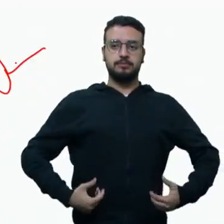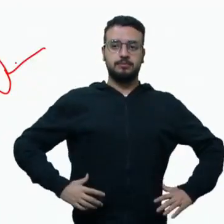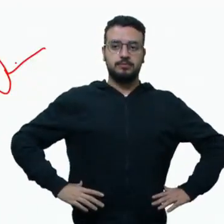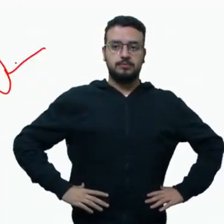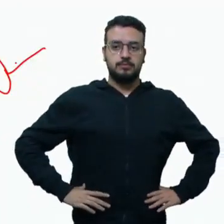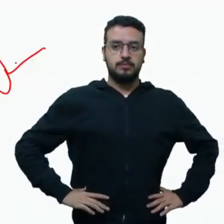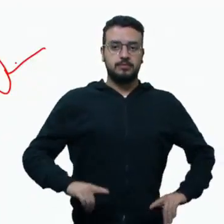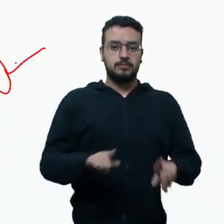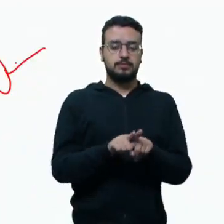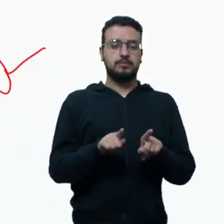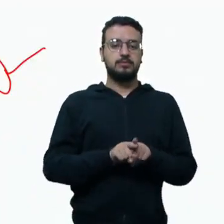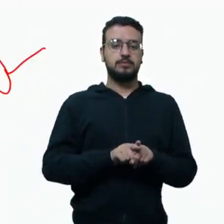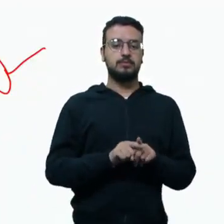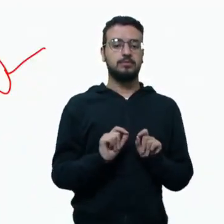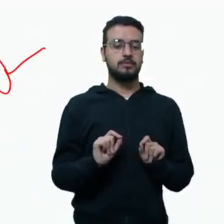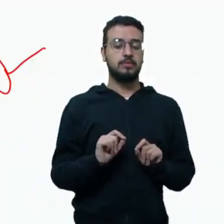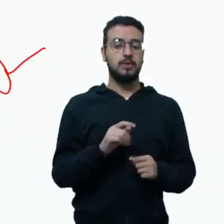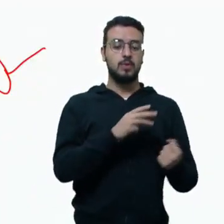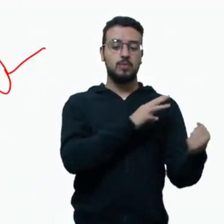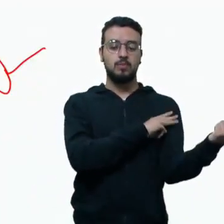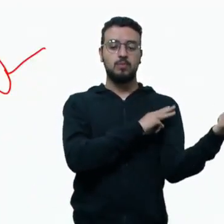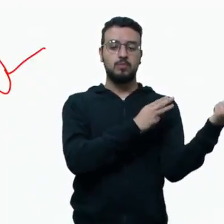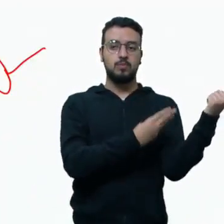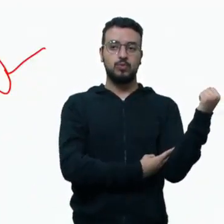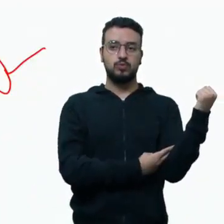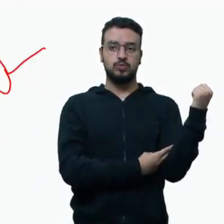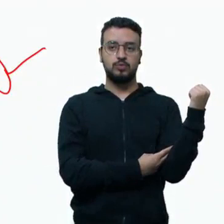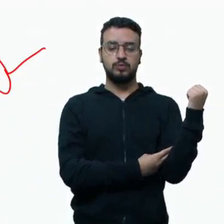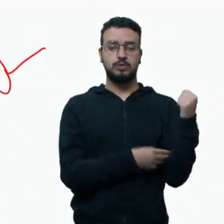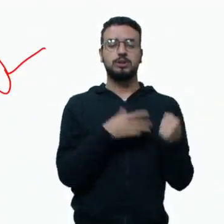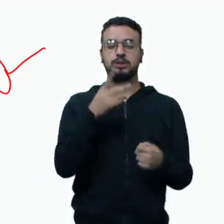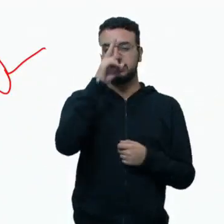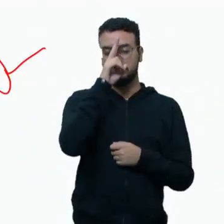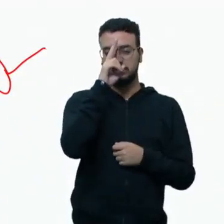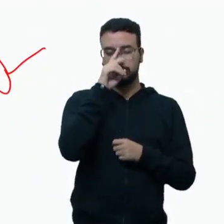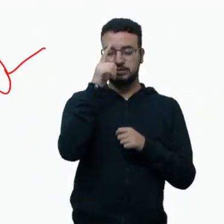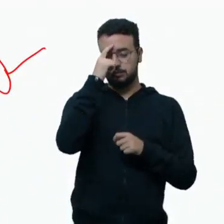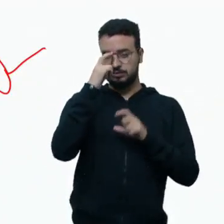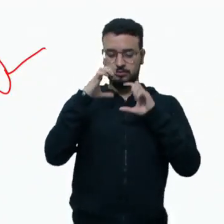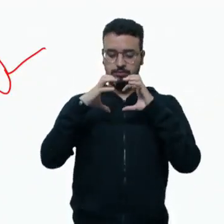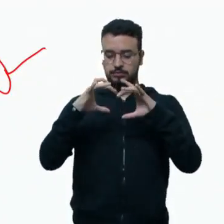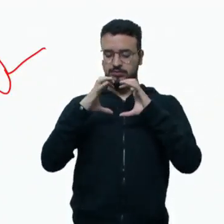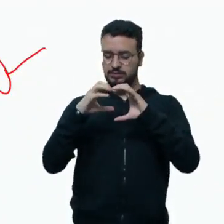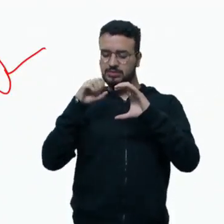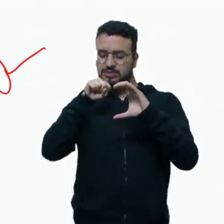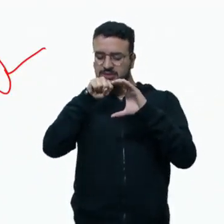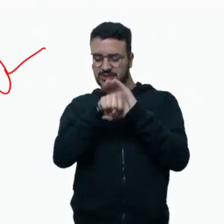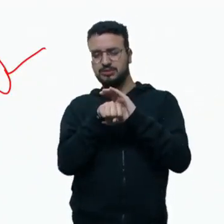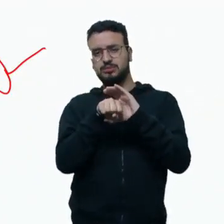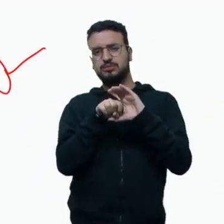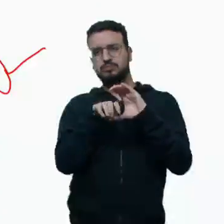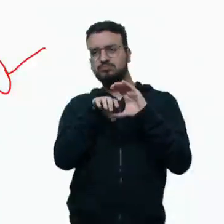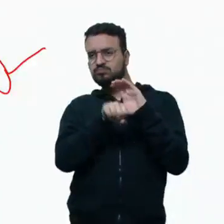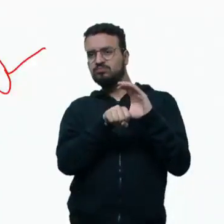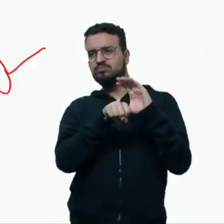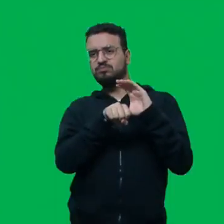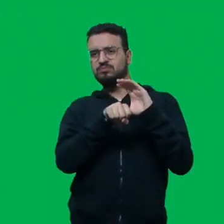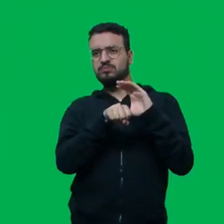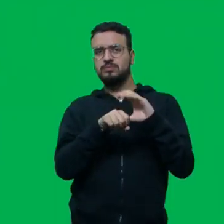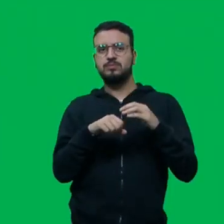tônus muscular. Lembrar que o cerebelo ele fica embaixo, né? Fica meio escondido lá dos hemisférios cerebrais, tá